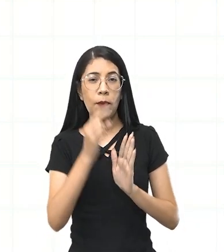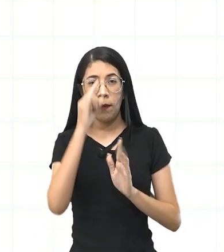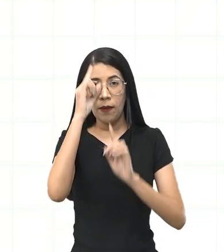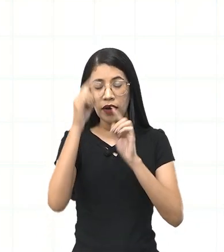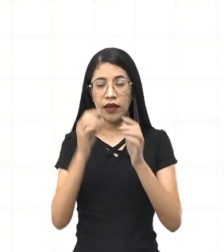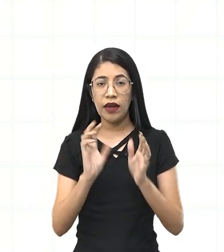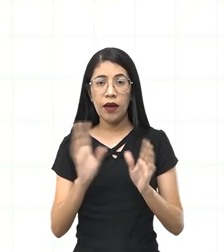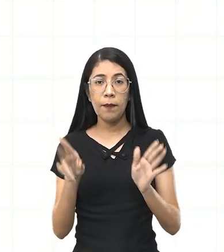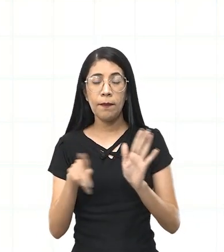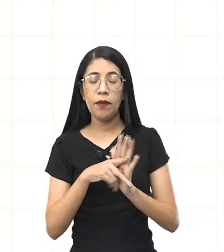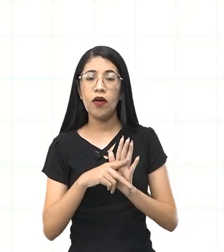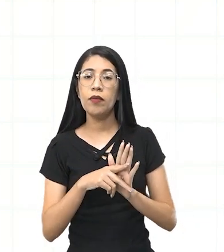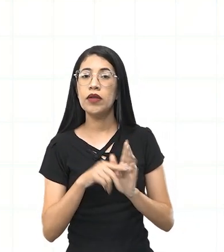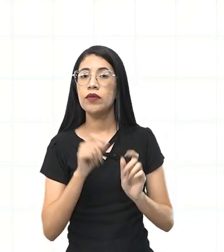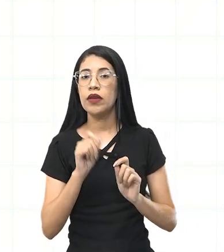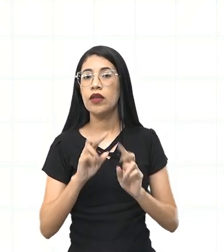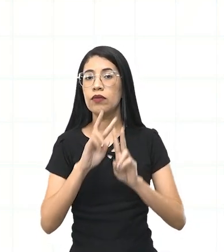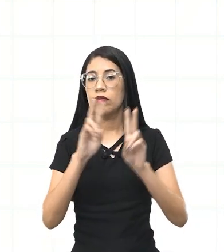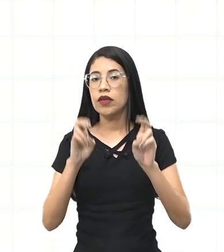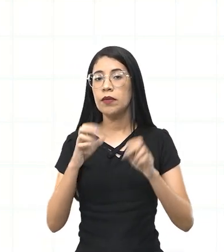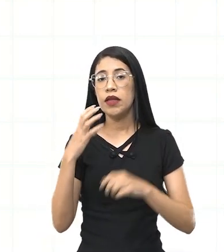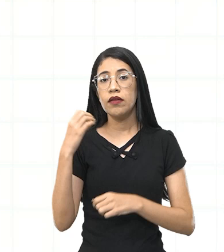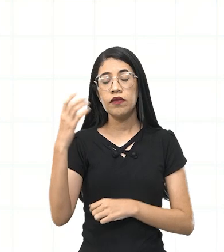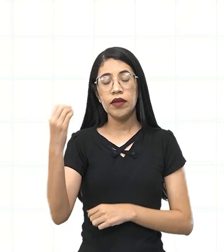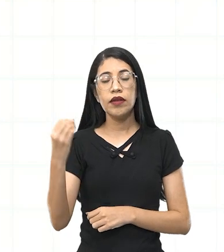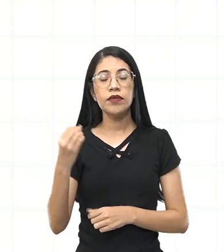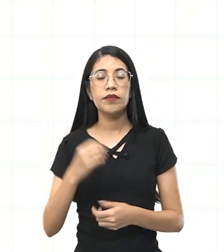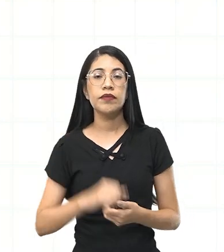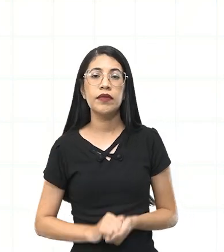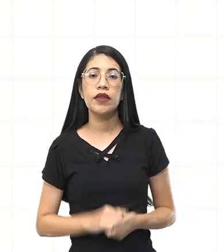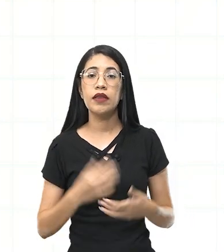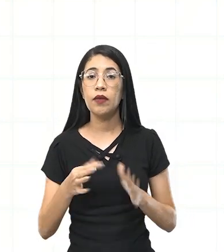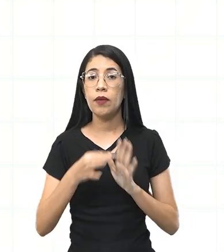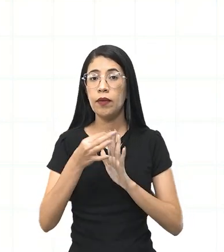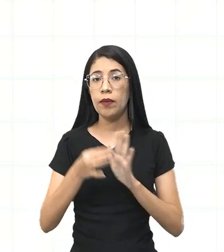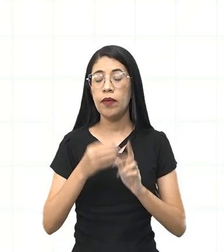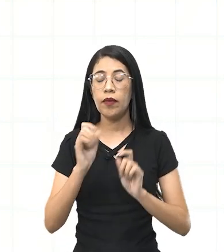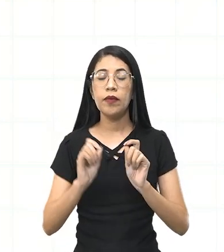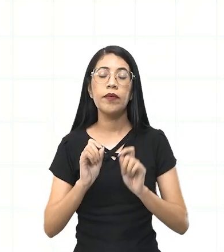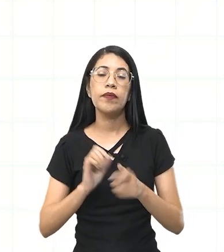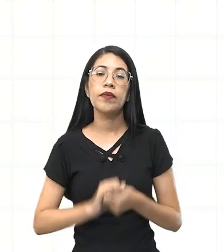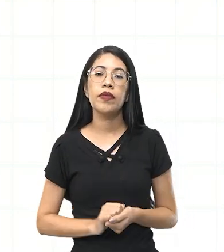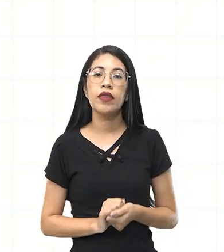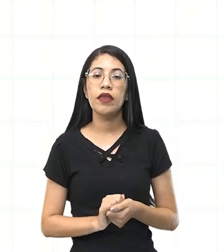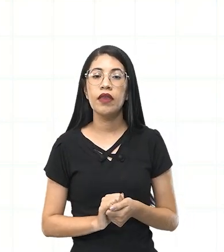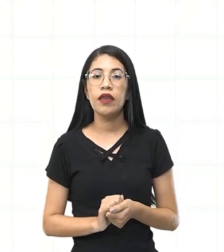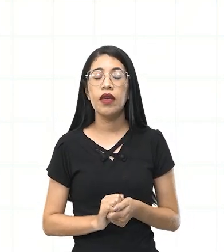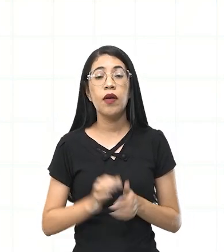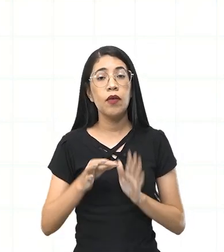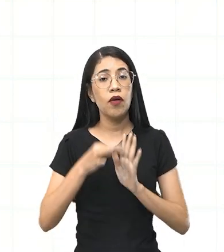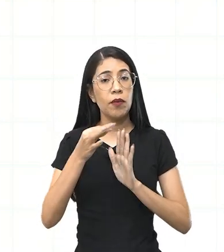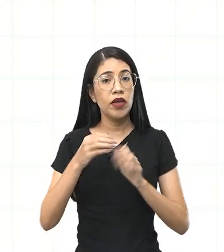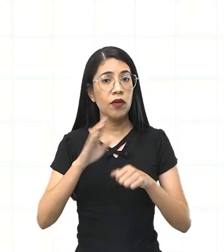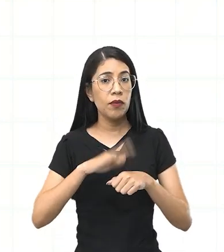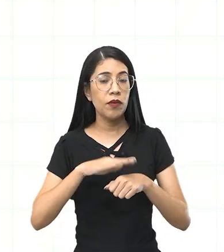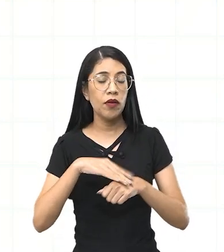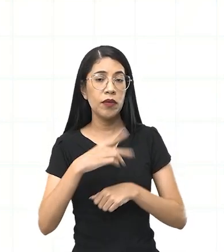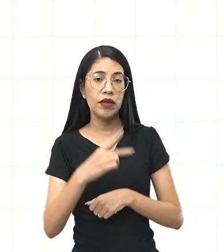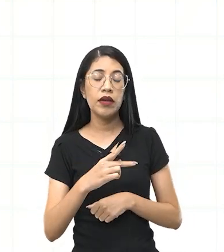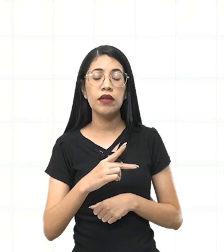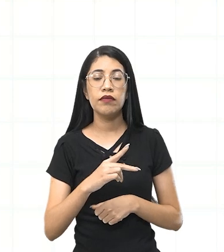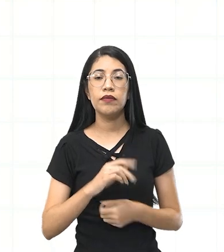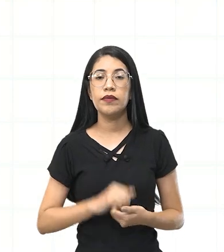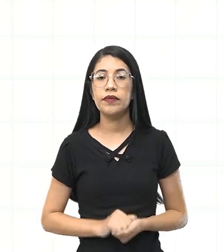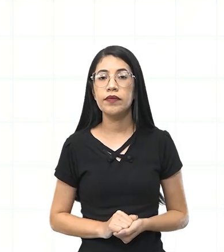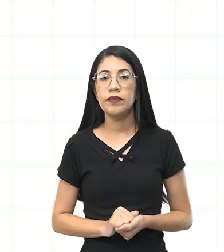um comentário sobre essa viagem, né? Então, nós aqui já percebemos que ele traz o quê? Uma opinião, é um comentário que